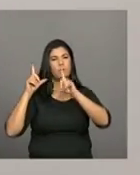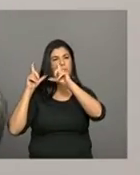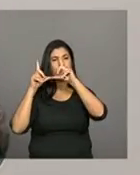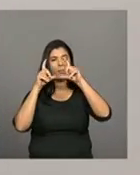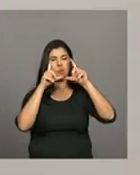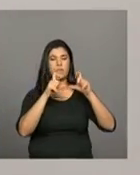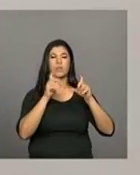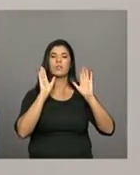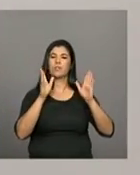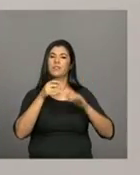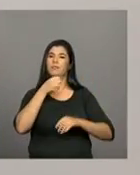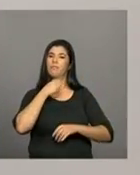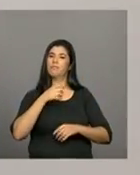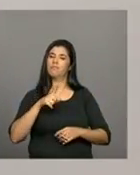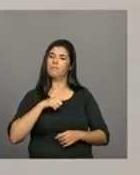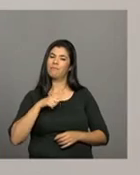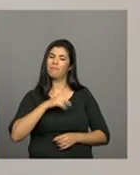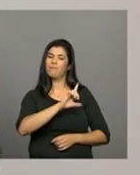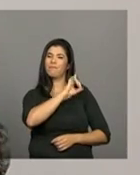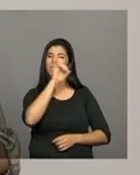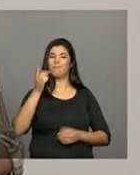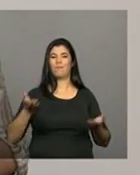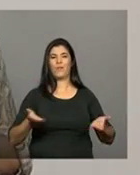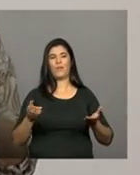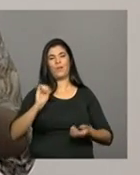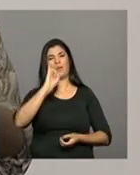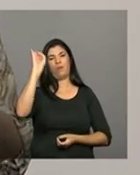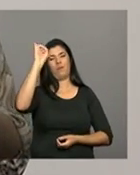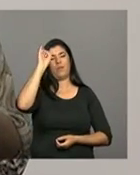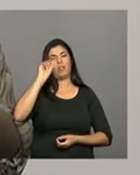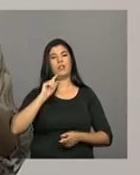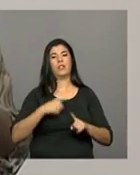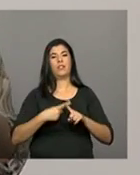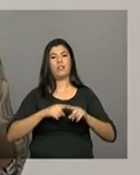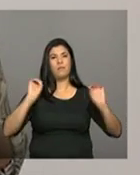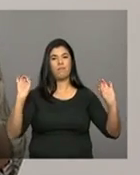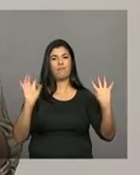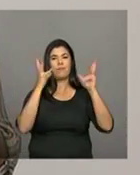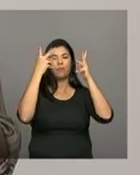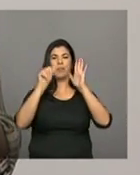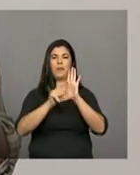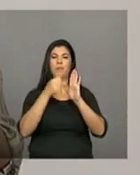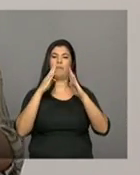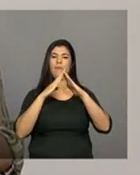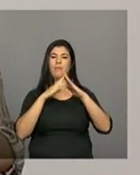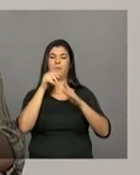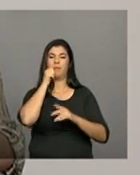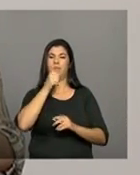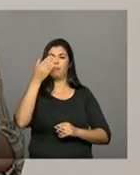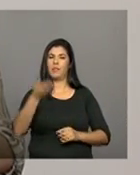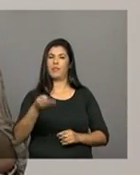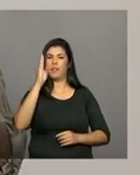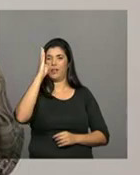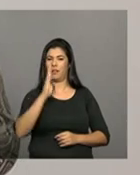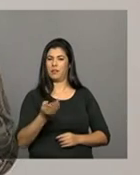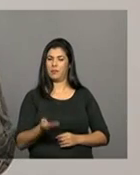Eu tive um dia muito importante hoje com a inauguração dessa primeira Casa da Mulher